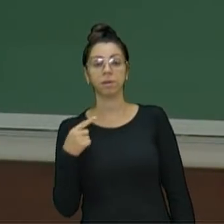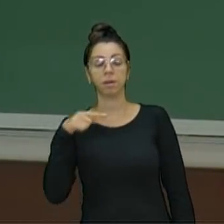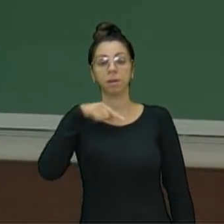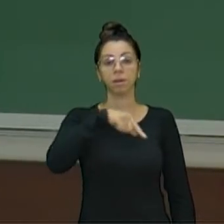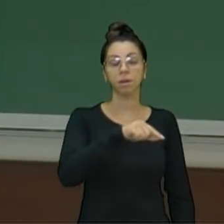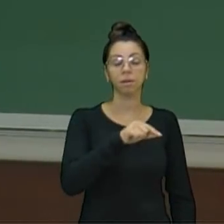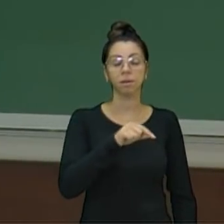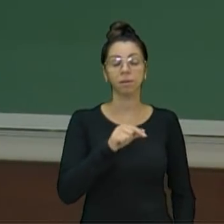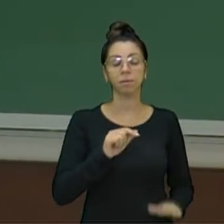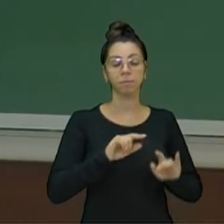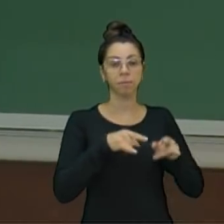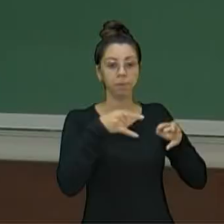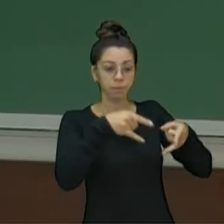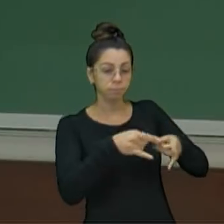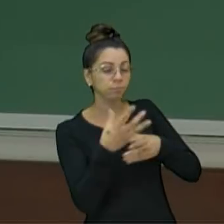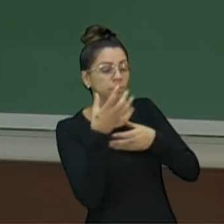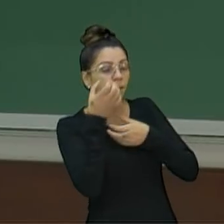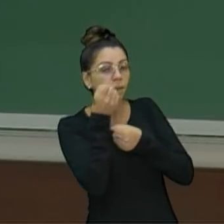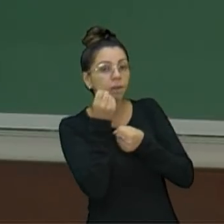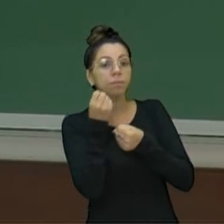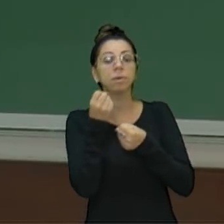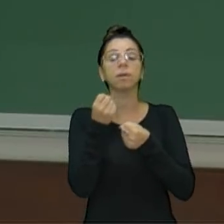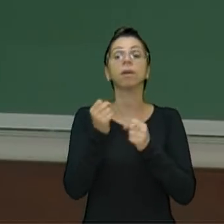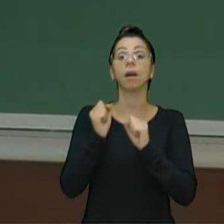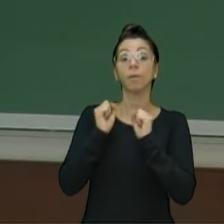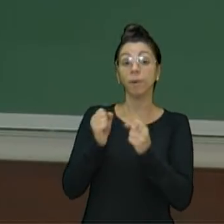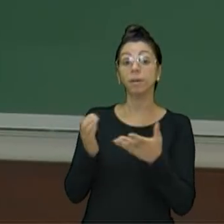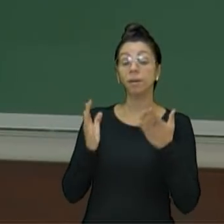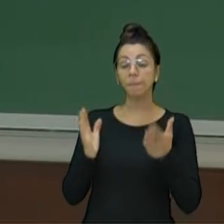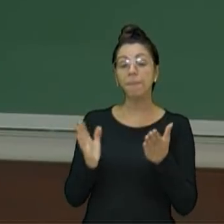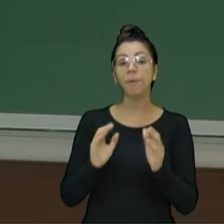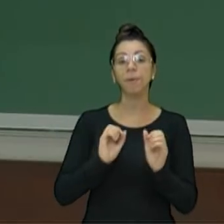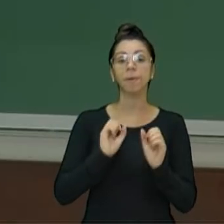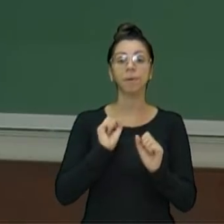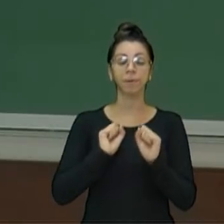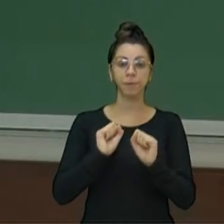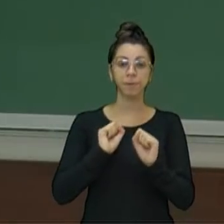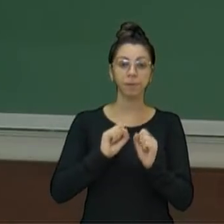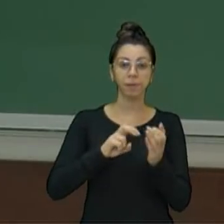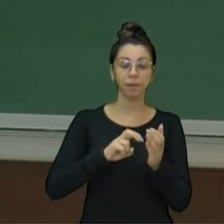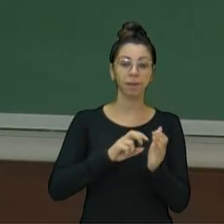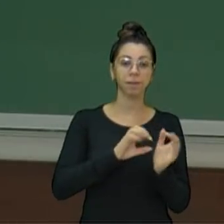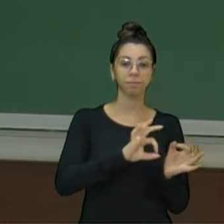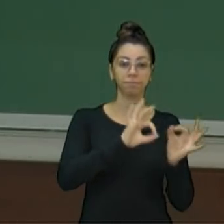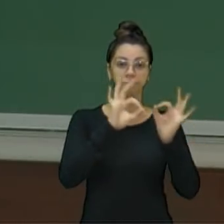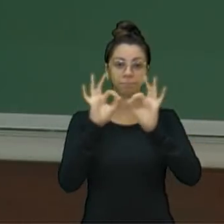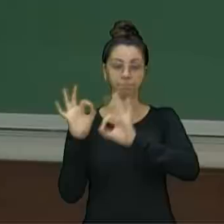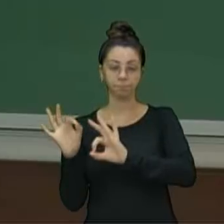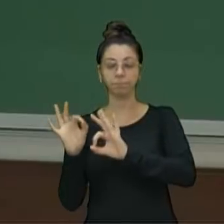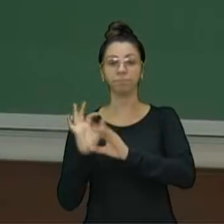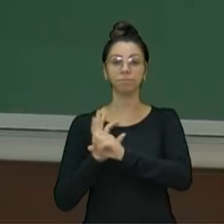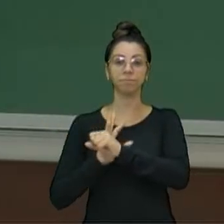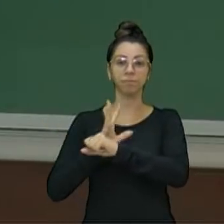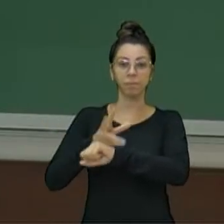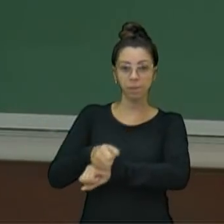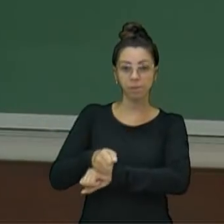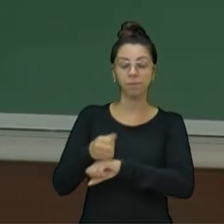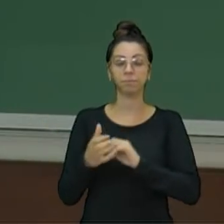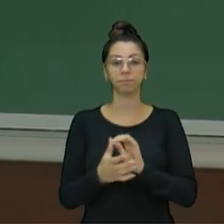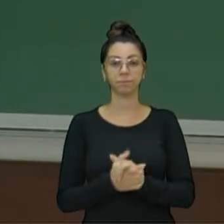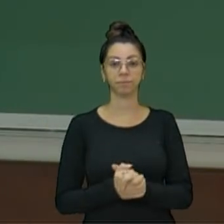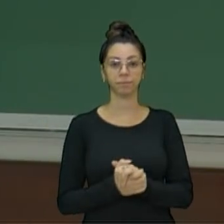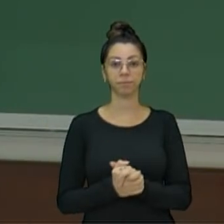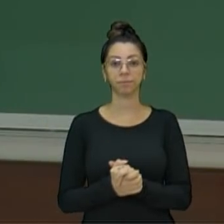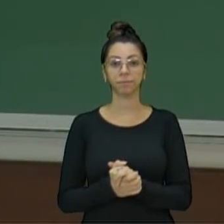agora ela pode ficar acordada até tarde e assistir televisão. Sometimes she feels free to have a